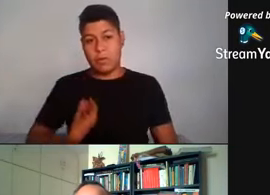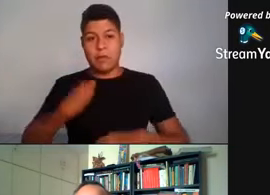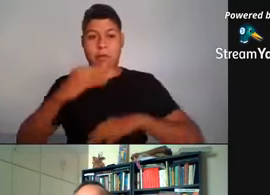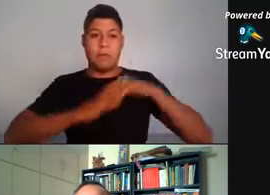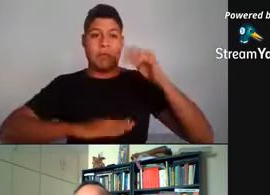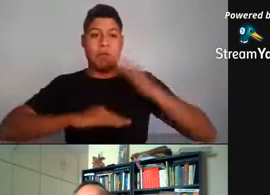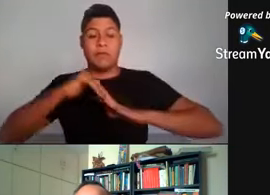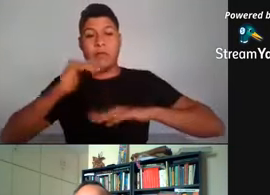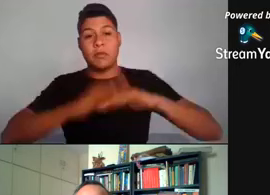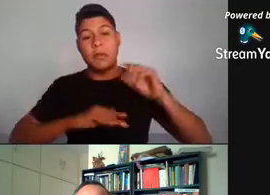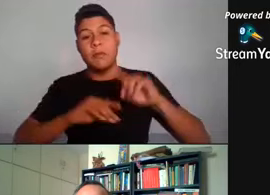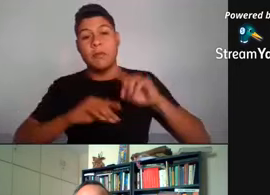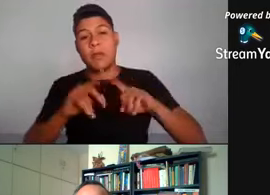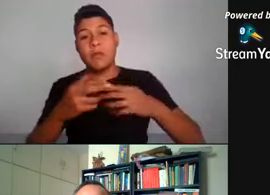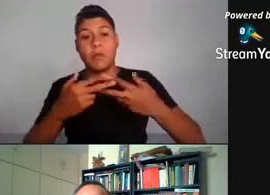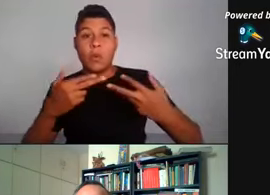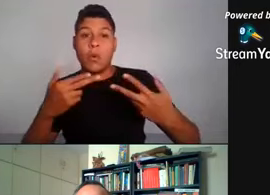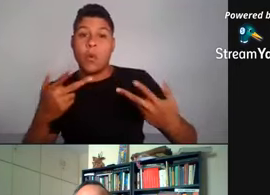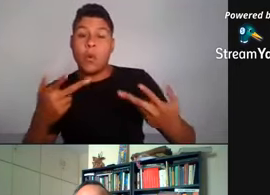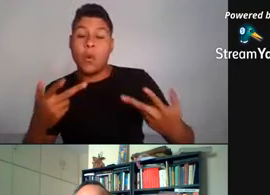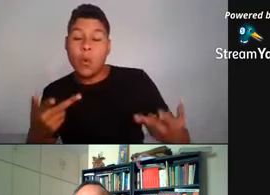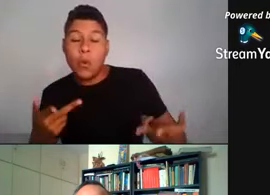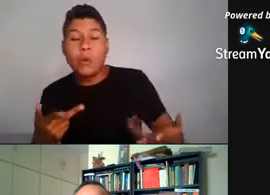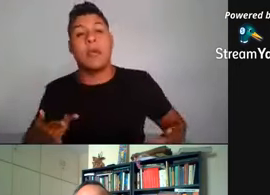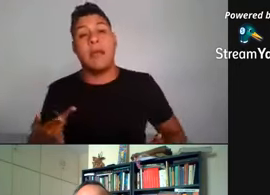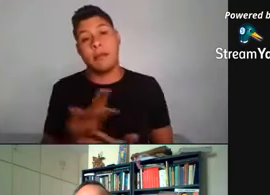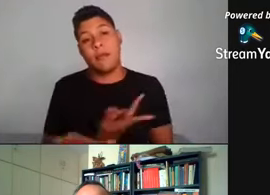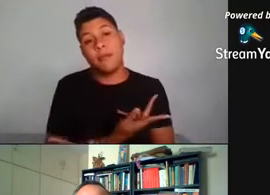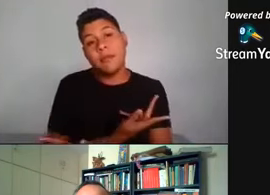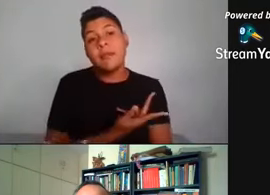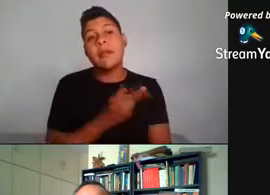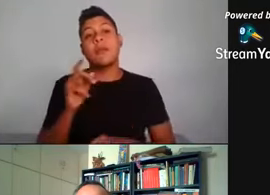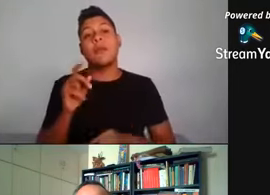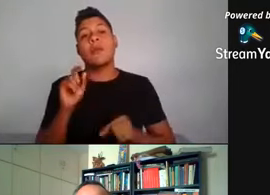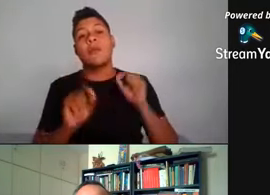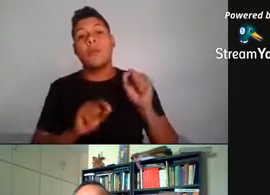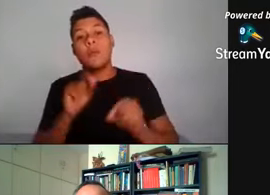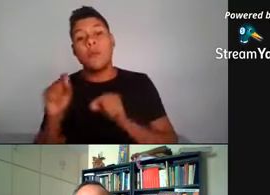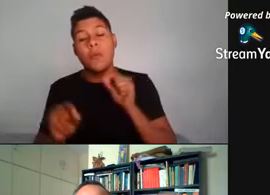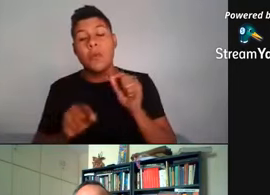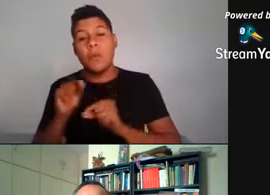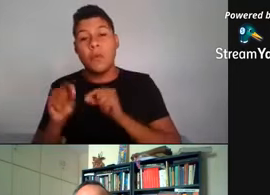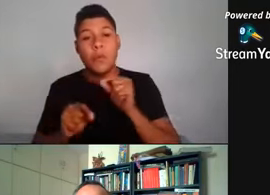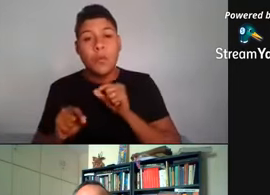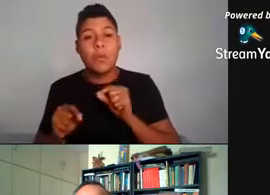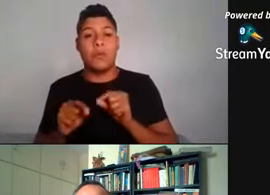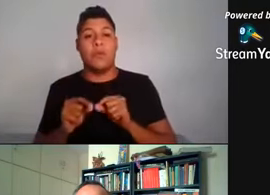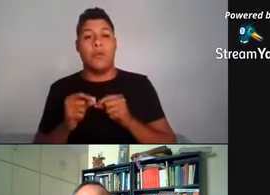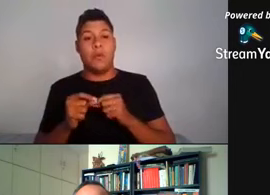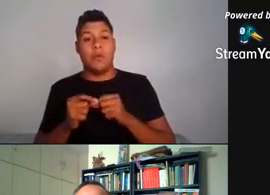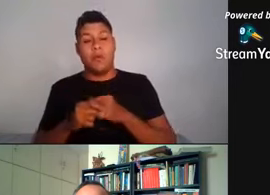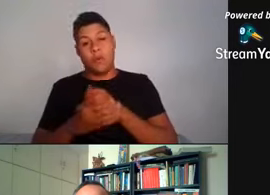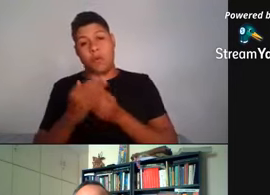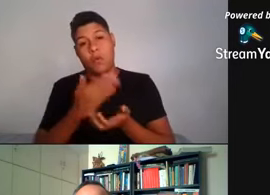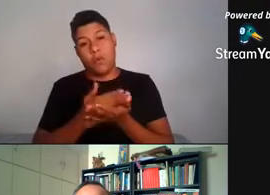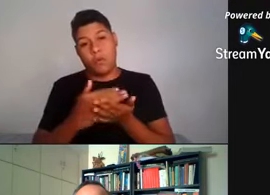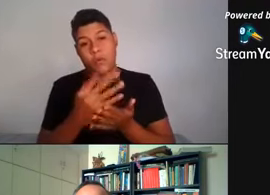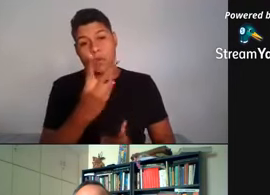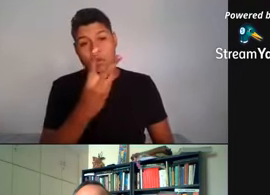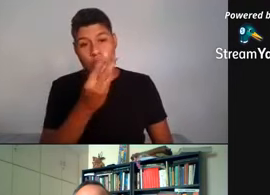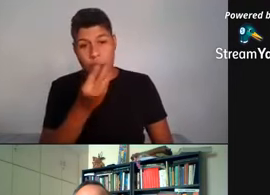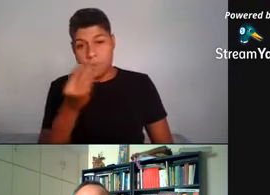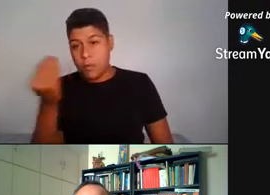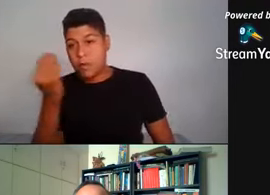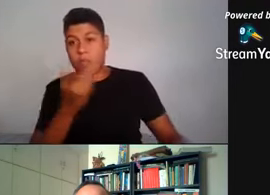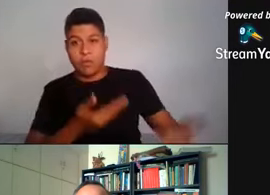profissional, mas as coisas foram acontecendo e aí, desde 2000, quando eu comecei a trabalhar com intermediação